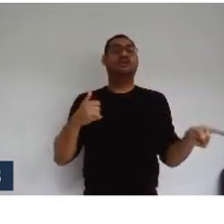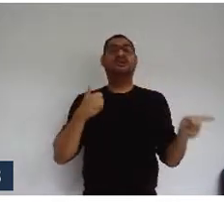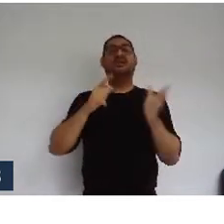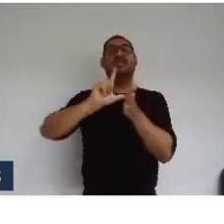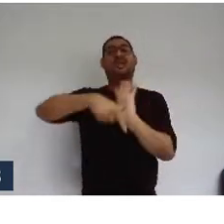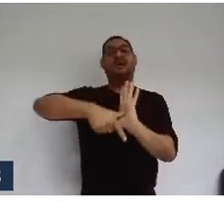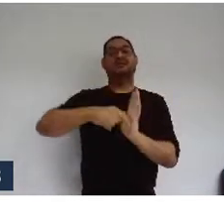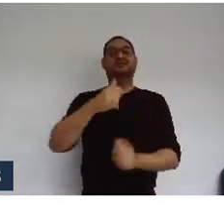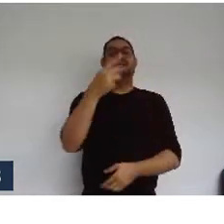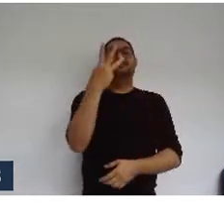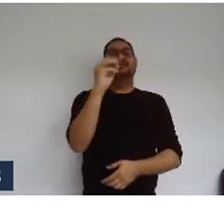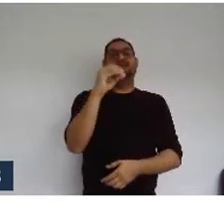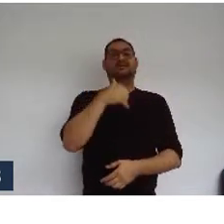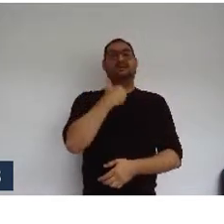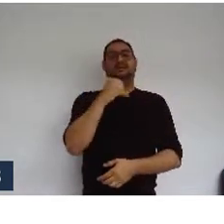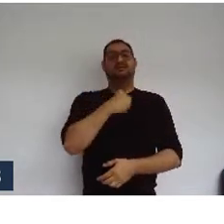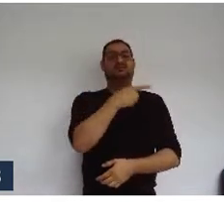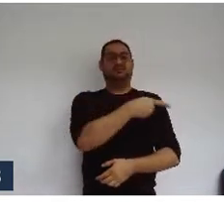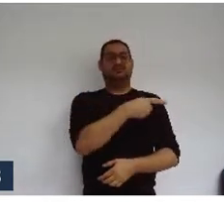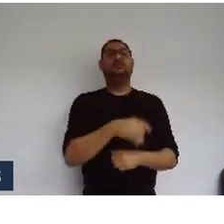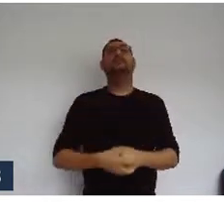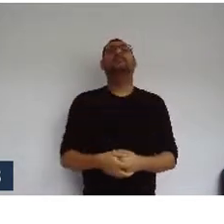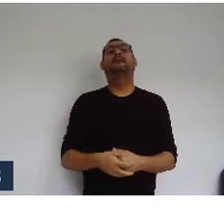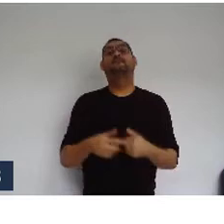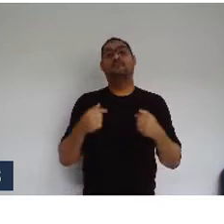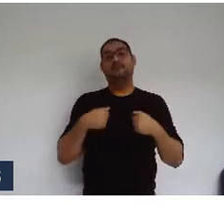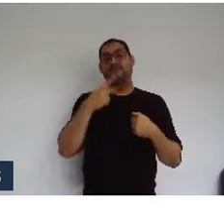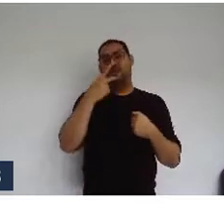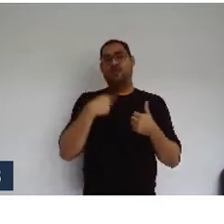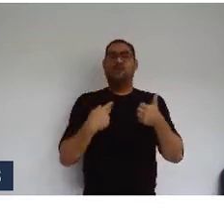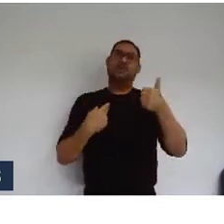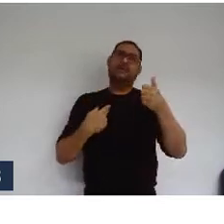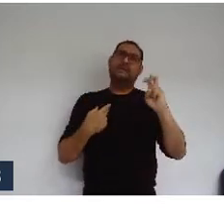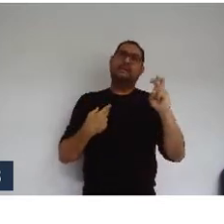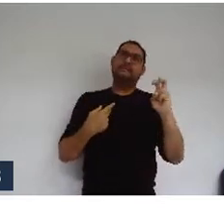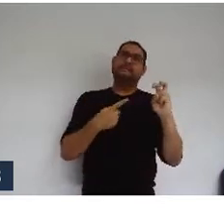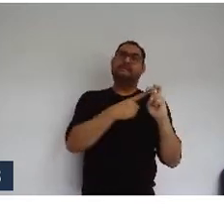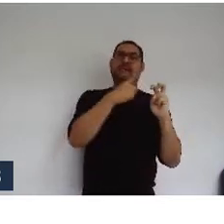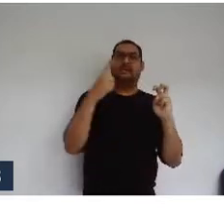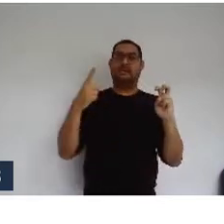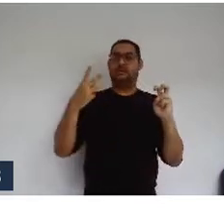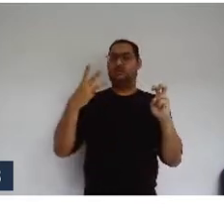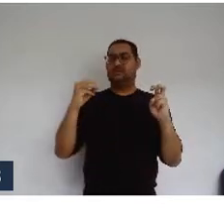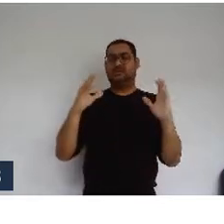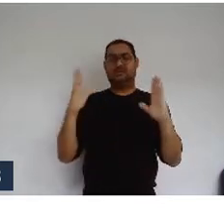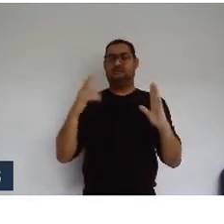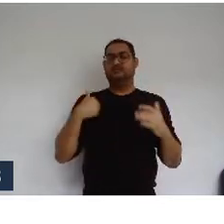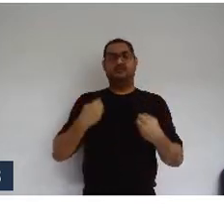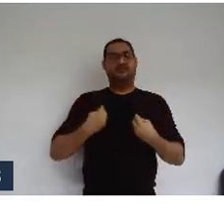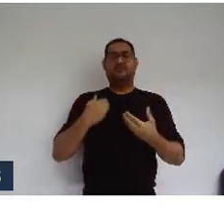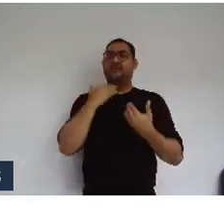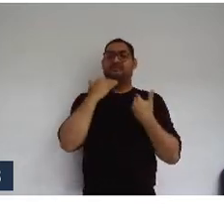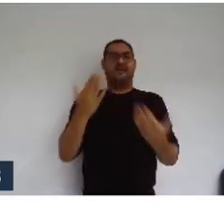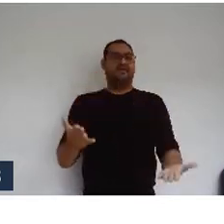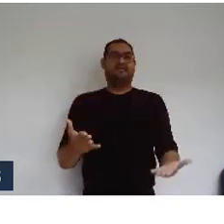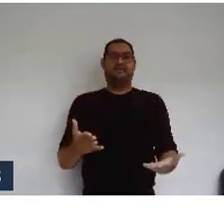anos. Ele diz: eu considero que dos 15 anos até os 30 eu não vivi.